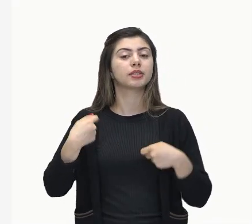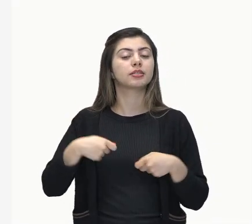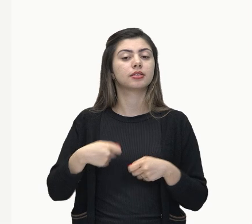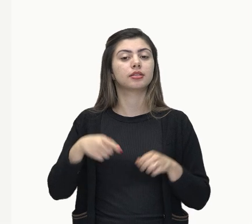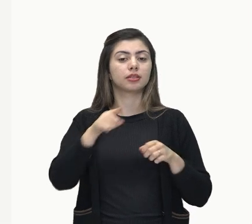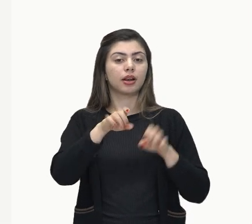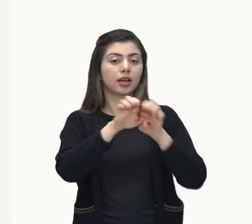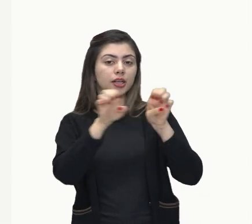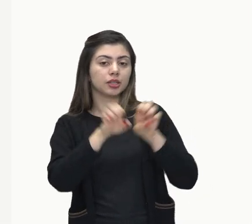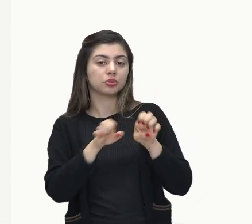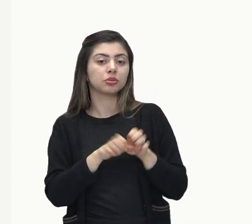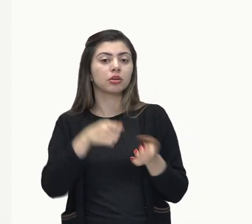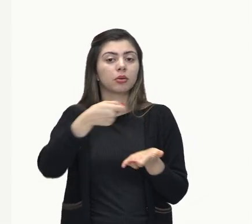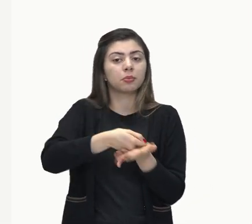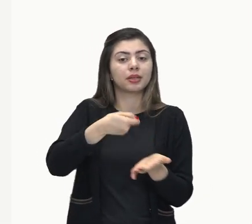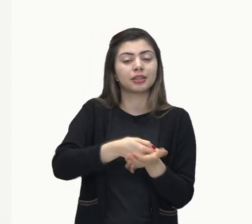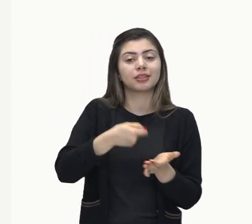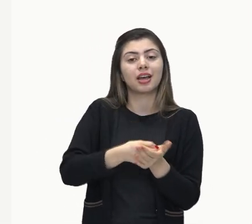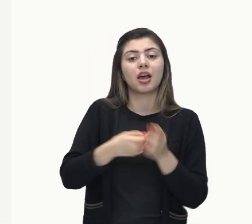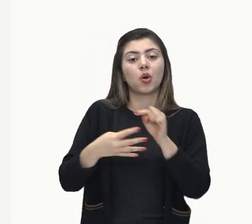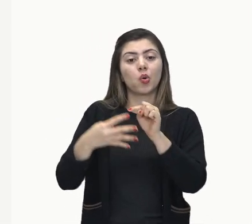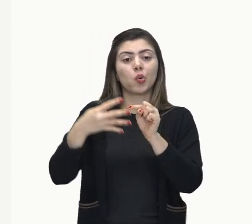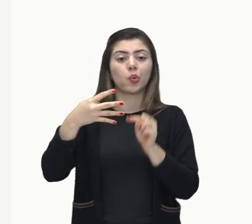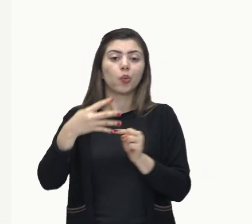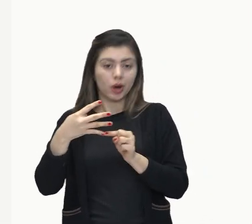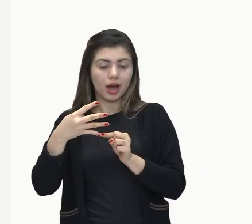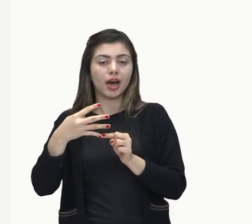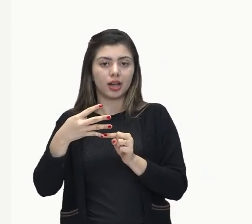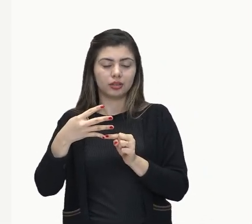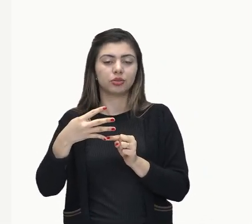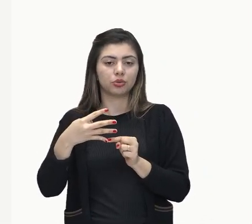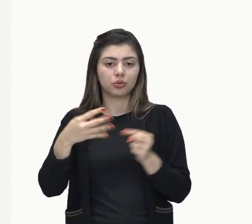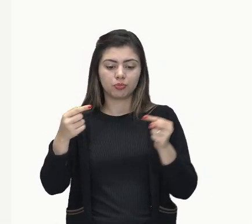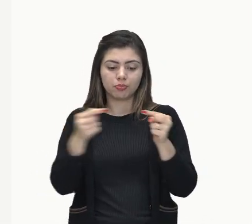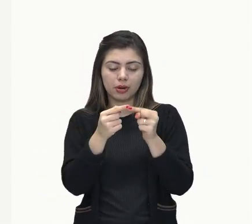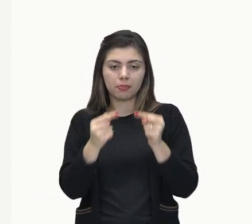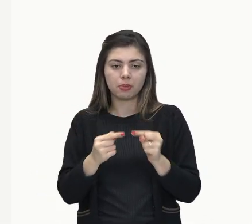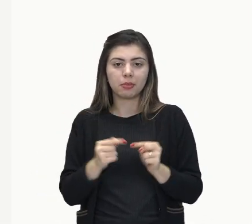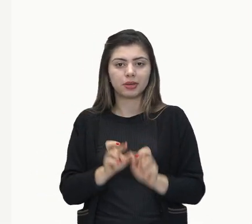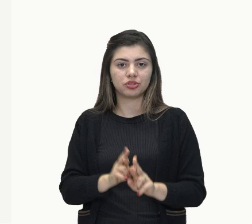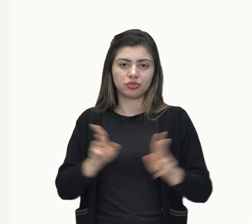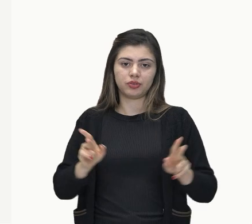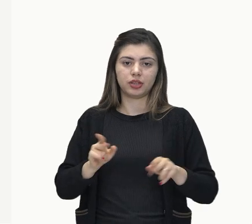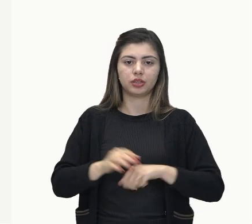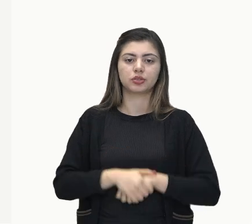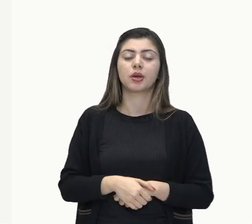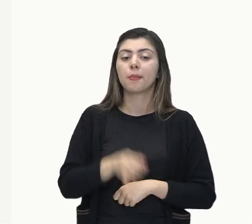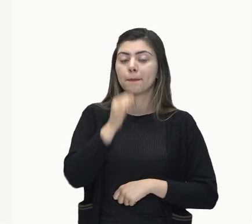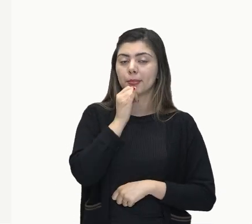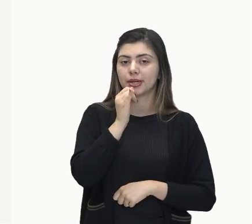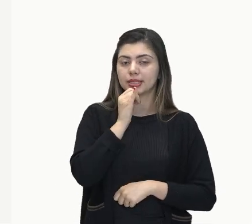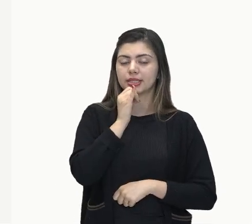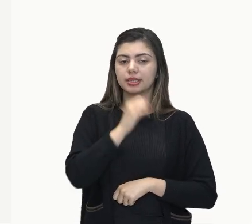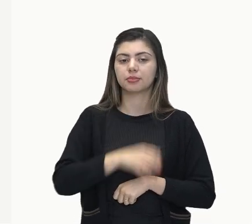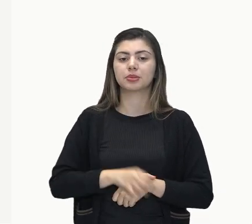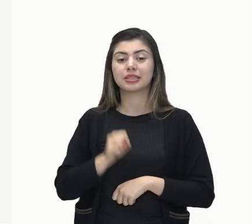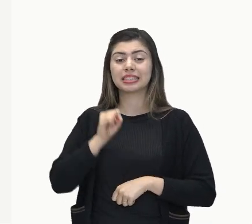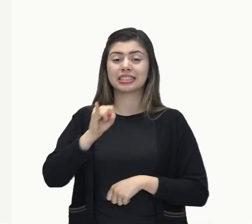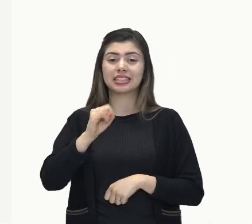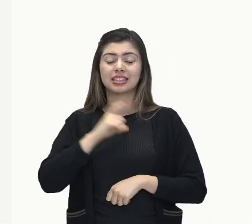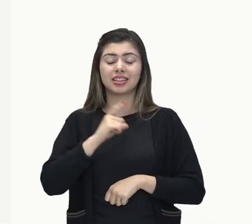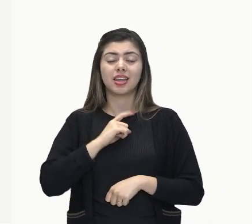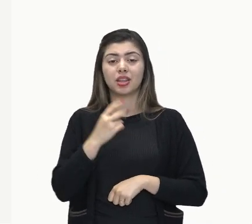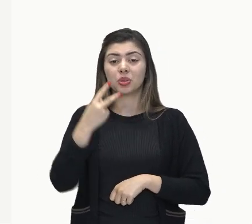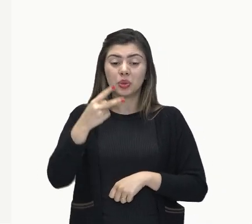obrigatoriamente 4 ligantes diferentes. Se, por exemplo, tiver pelo menos 2